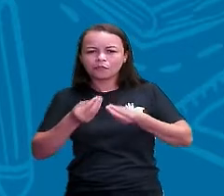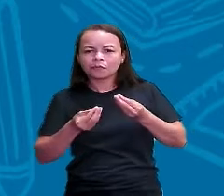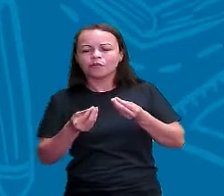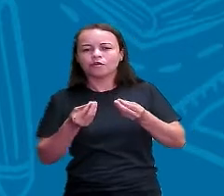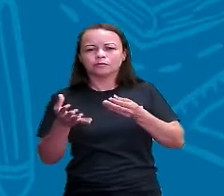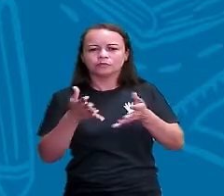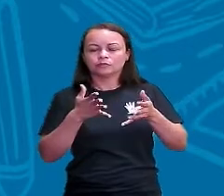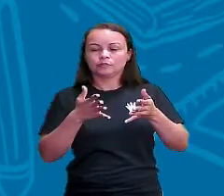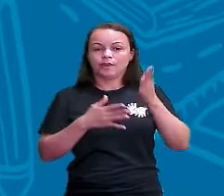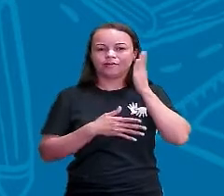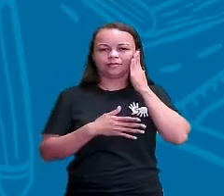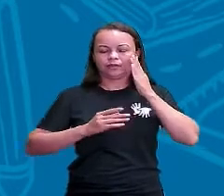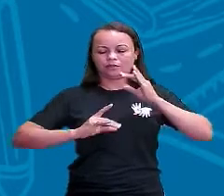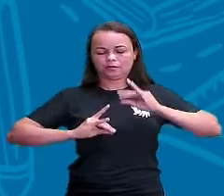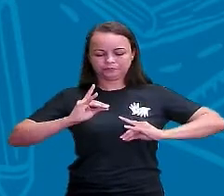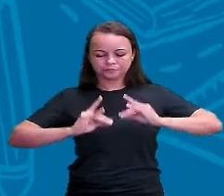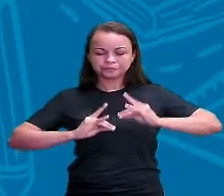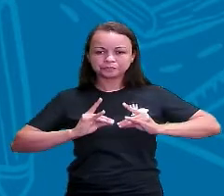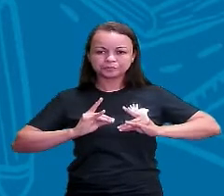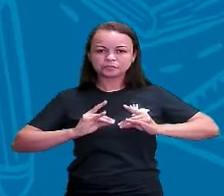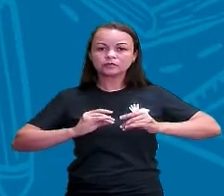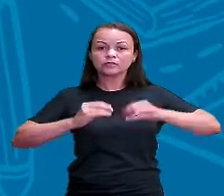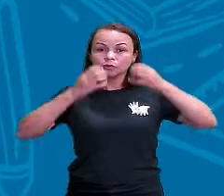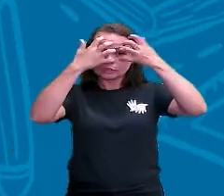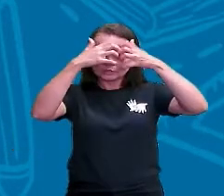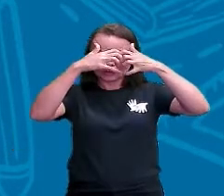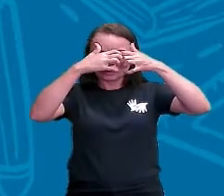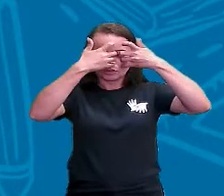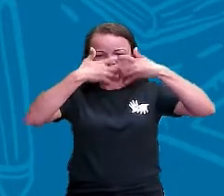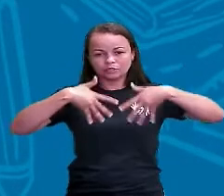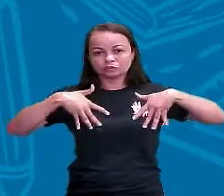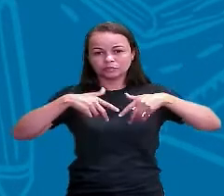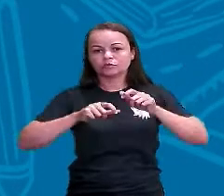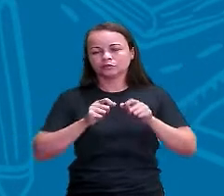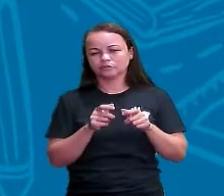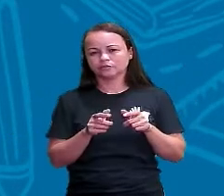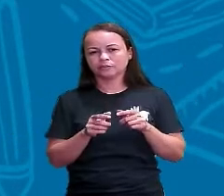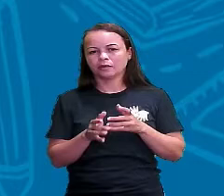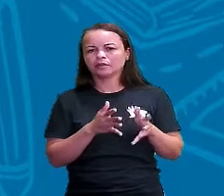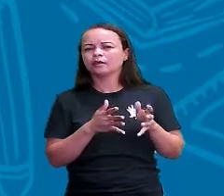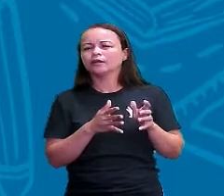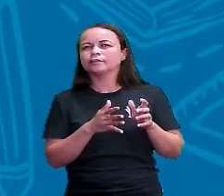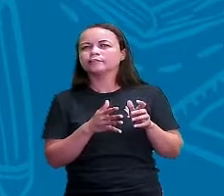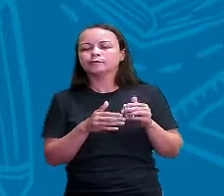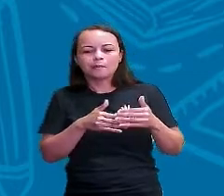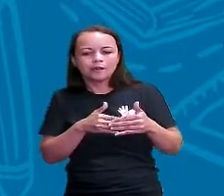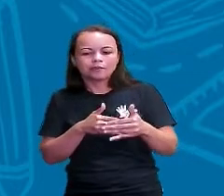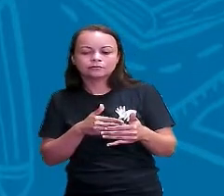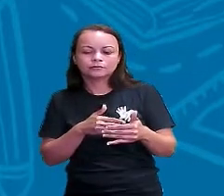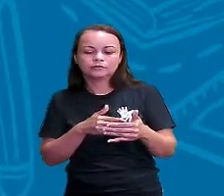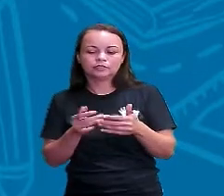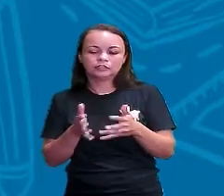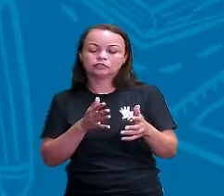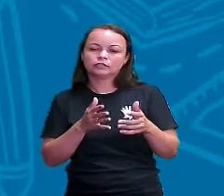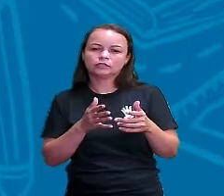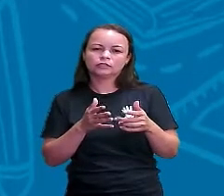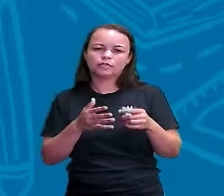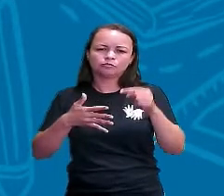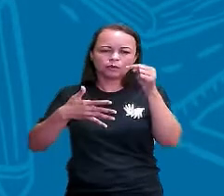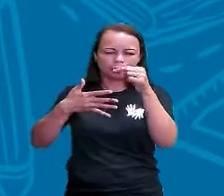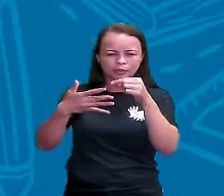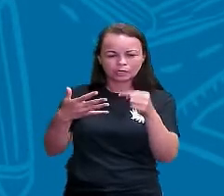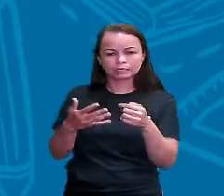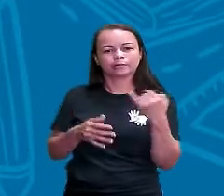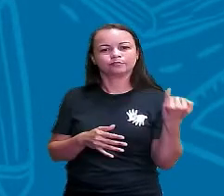que são esses hormônios, o que são esses neurotransmissores. Então, a partir disso, vamos a fazer algumas colocações que eu acho que é relevante.